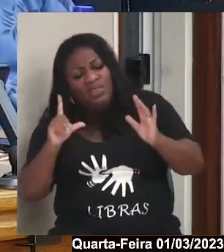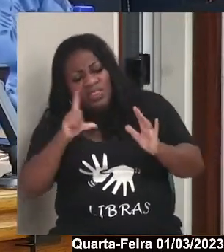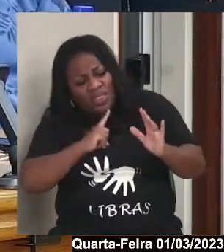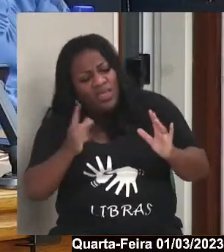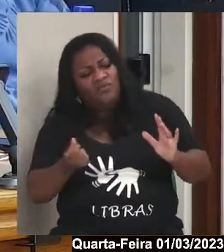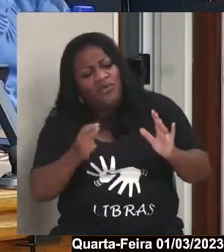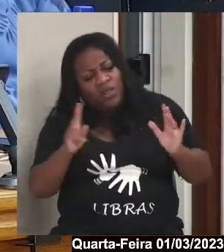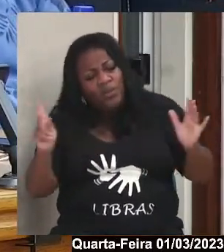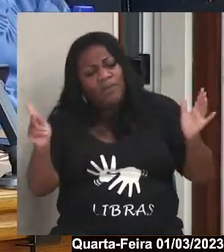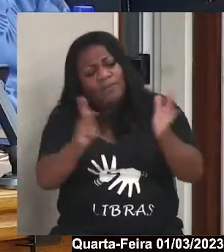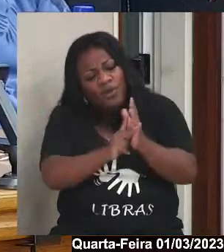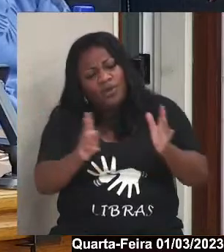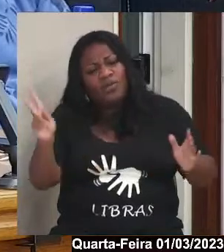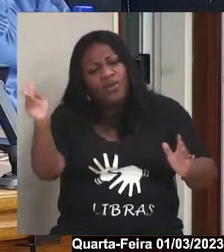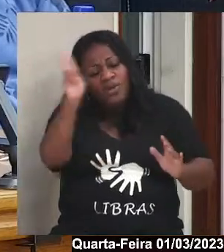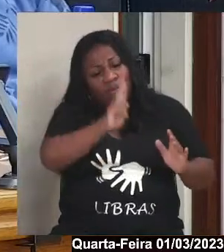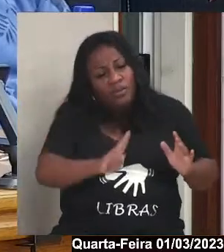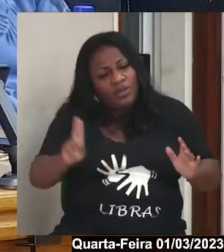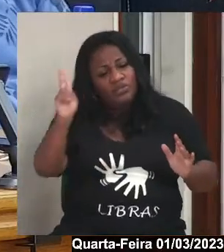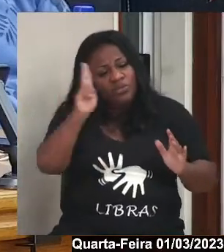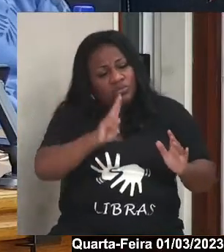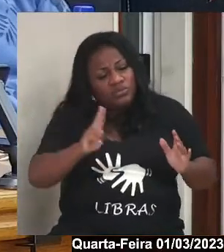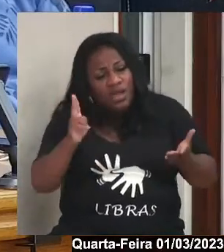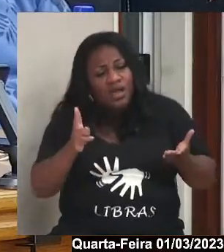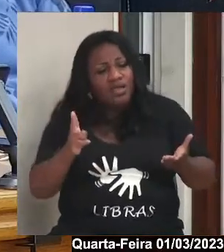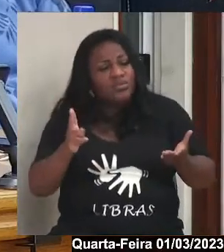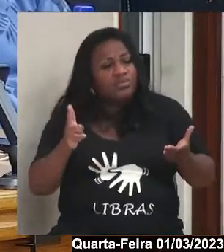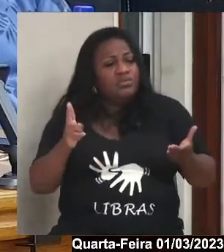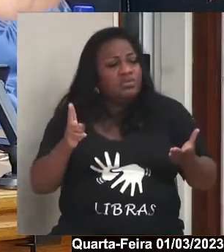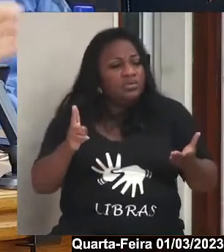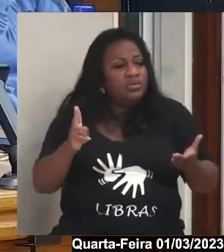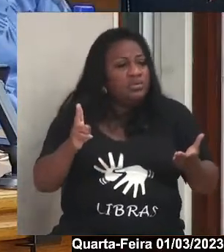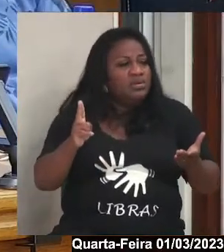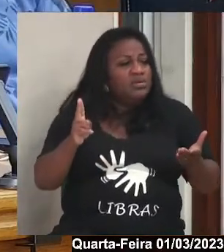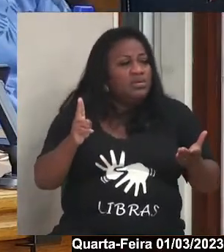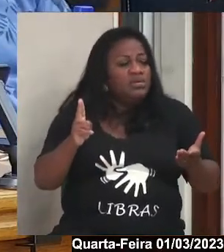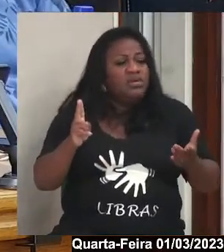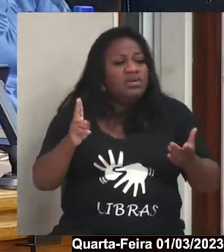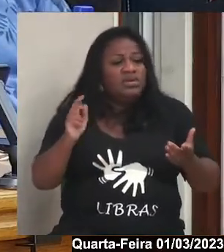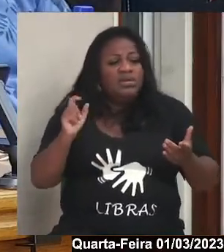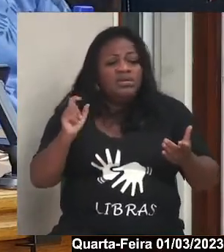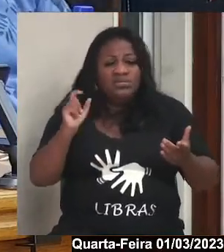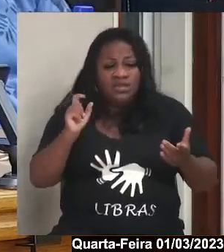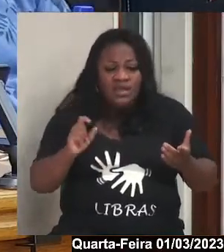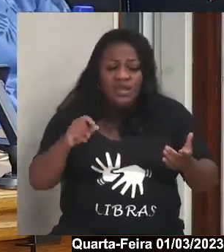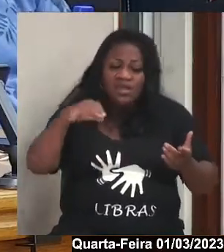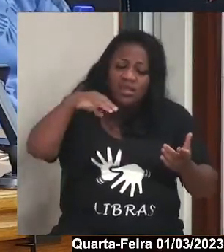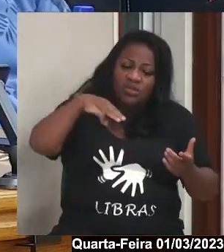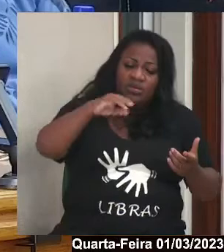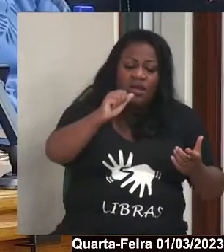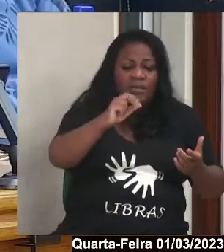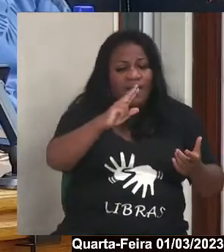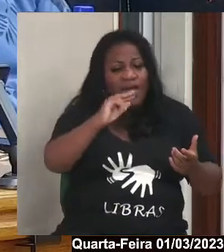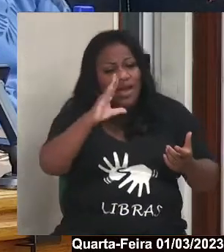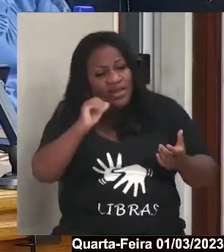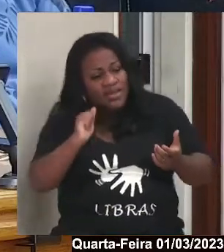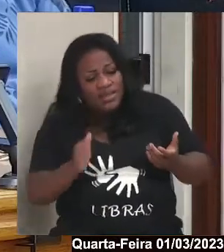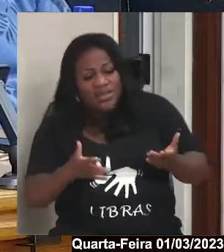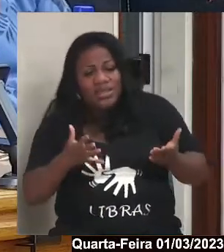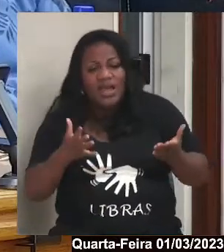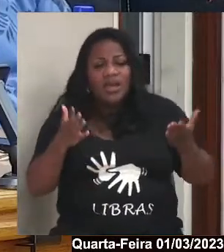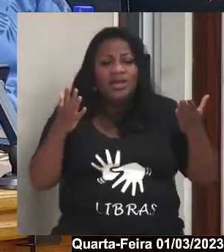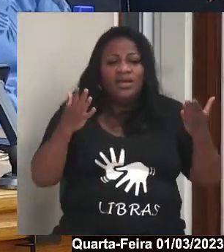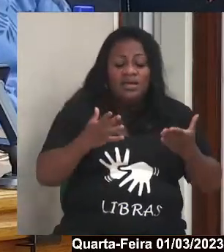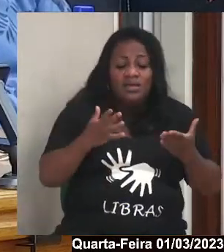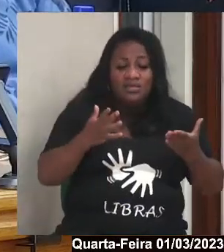carnanejo, ele, quando fala da Dona Maria, que ele sempre fala Dona Maria, Dona Maria, será que a Dona Maria, o filho da Dona Maria, o